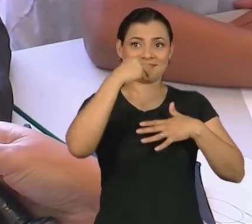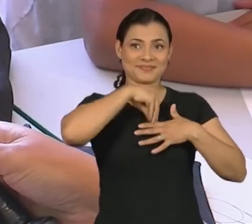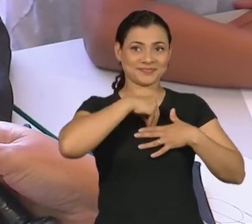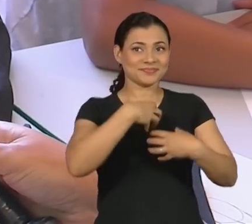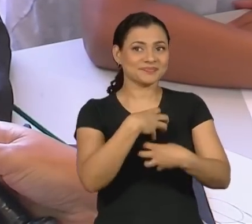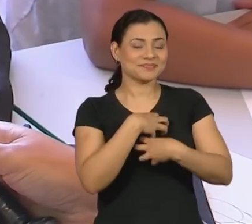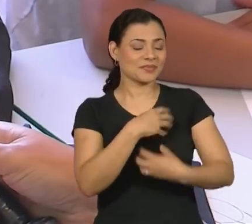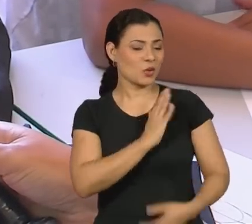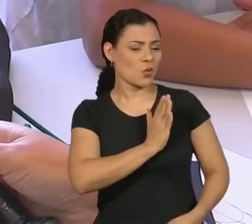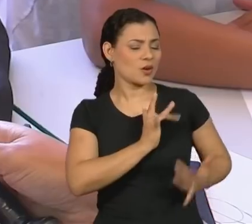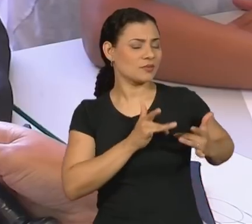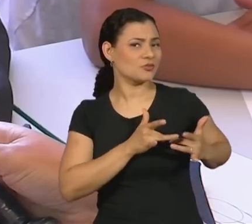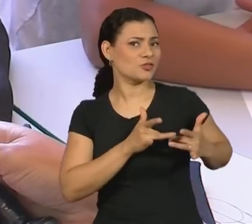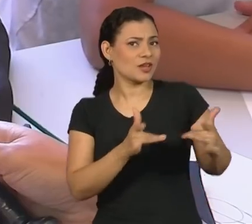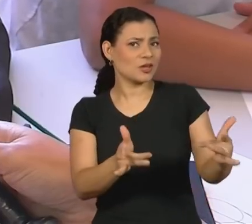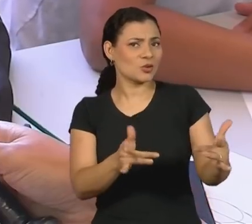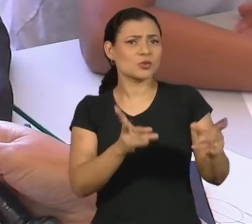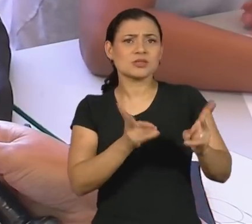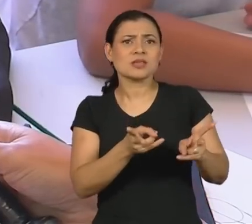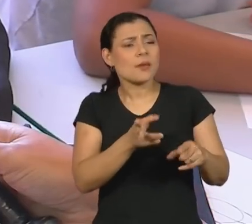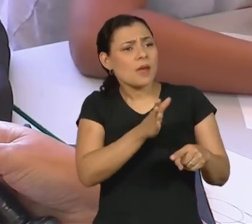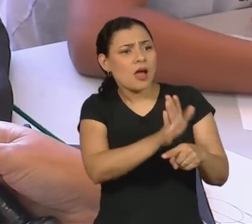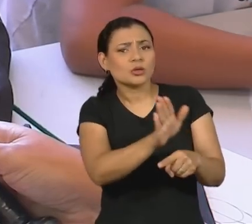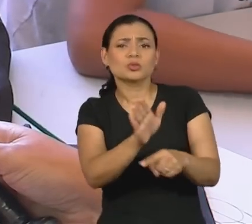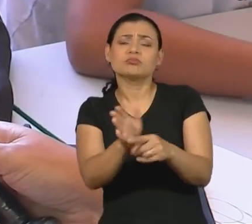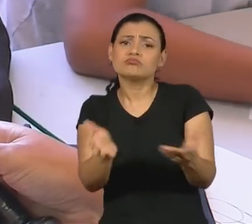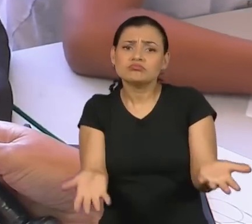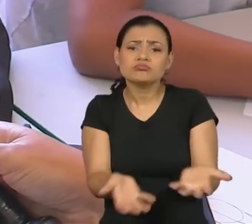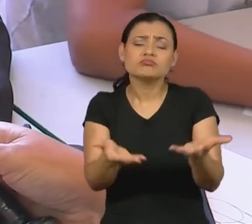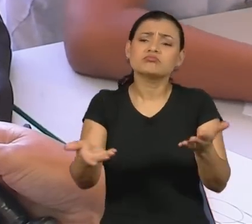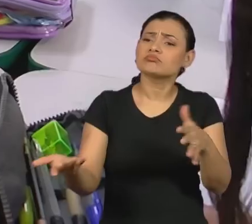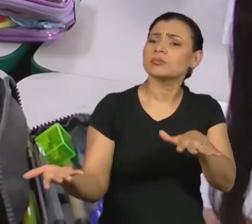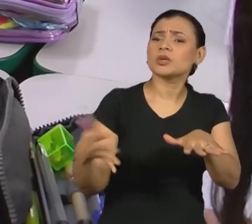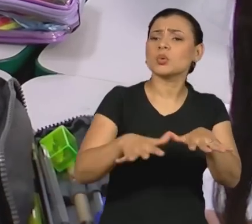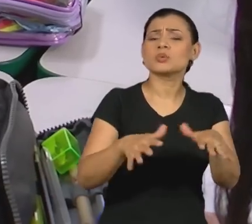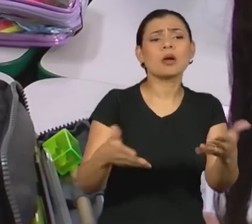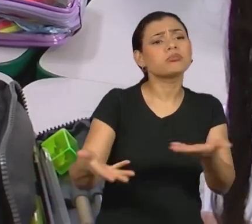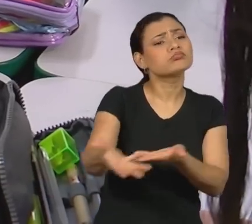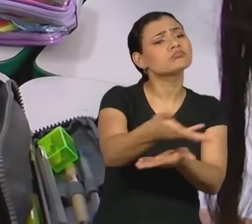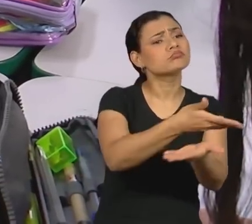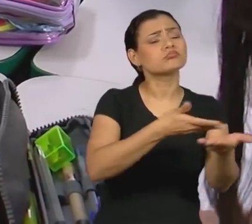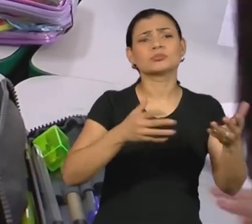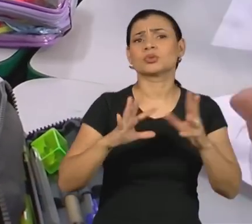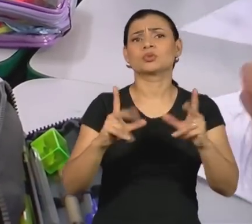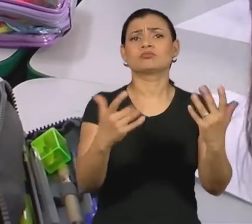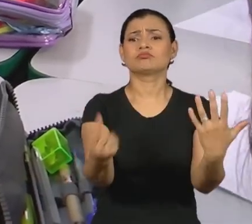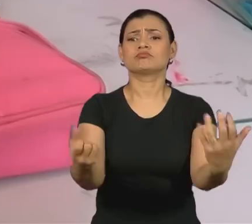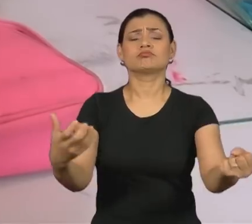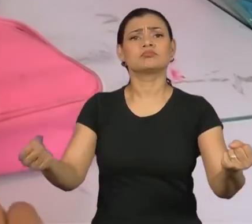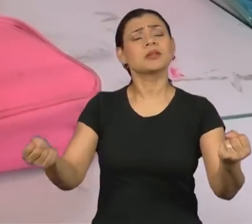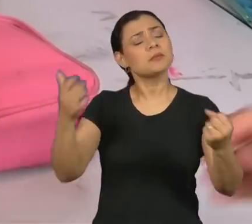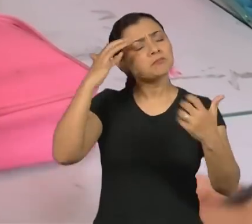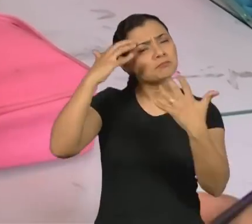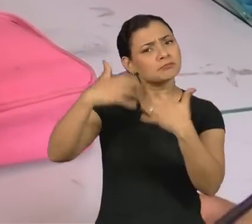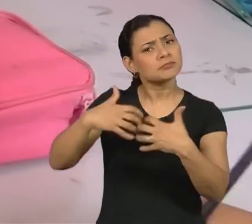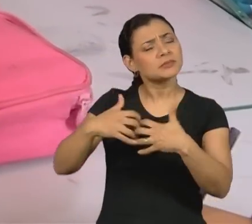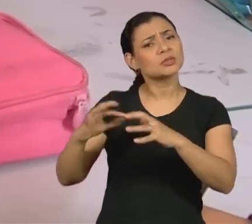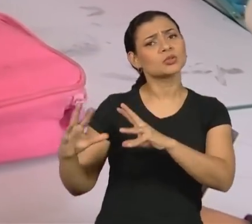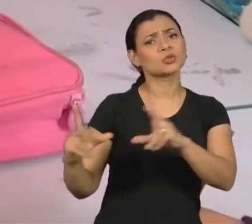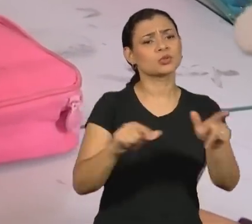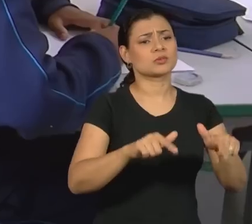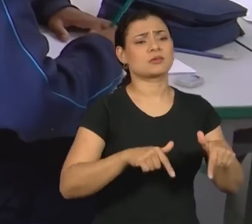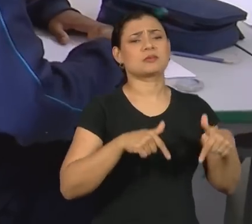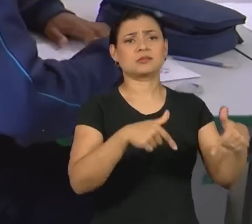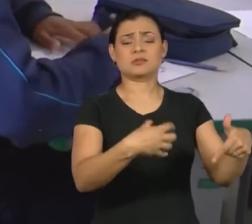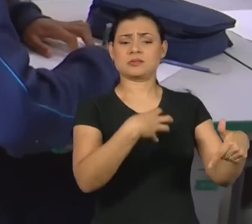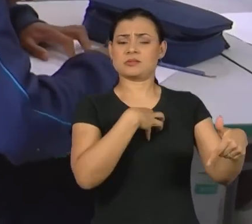Ter um coração generoso e sempre estar incluindo todo mundo ao nosso redor, pensando nos outros também em todas as nossas